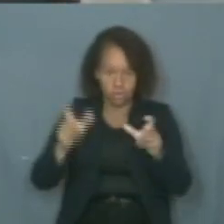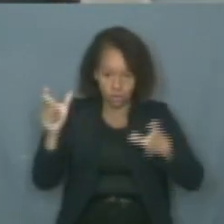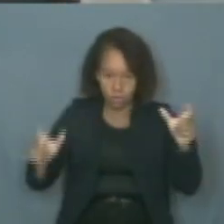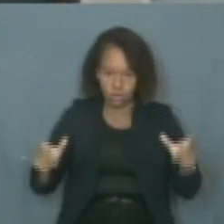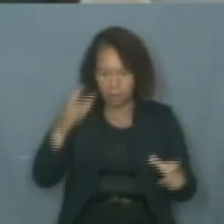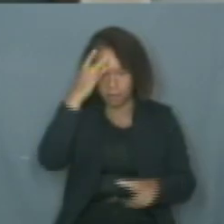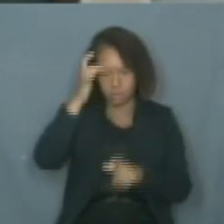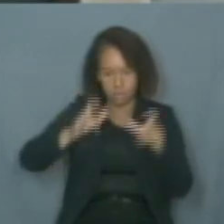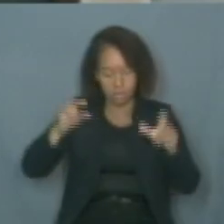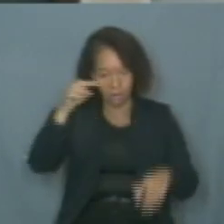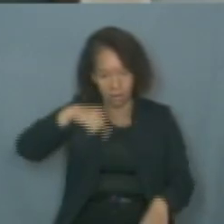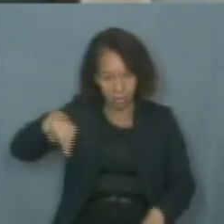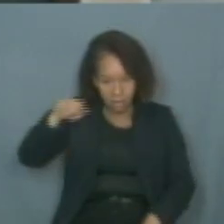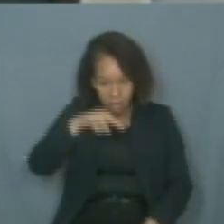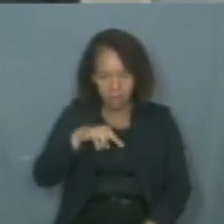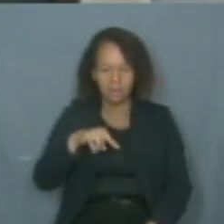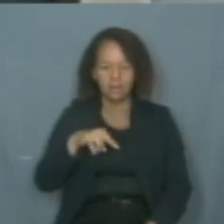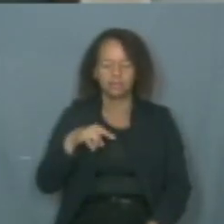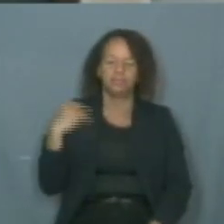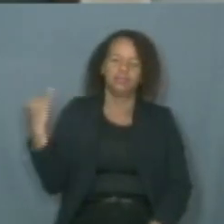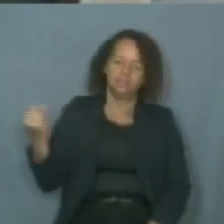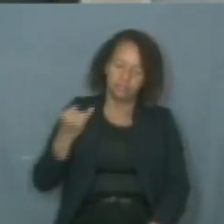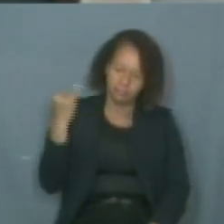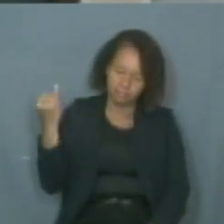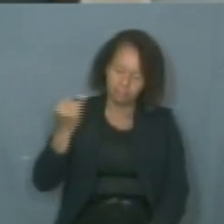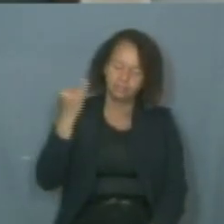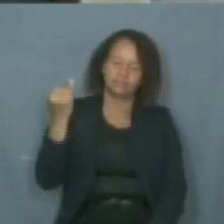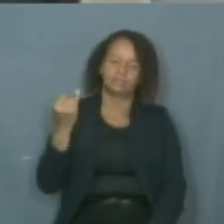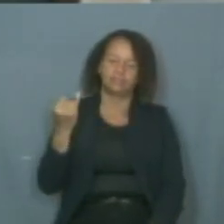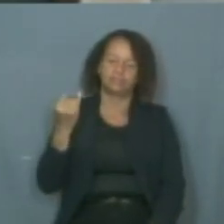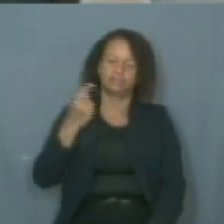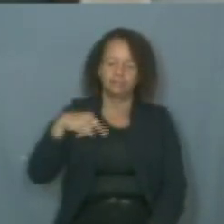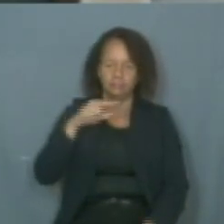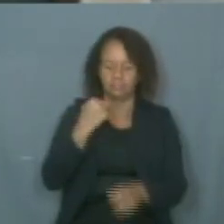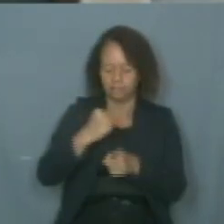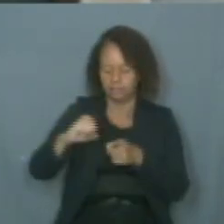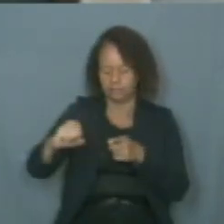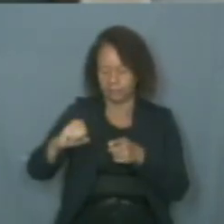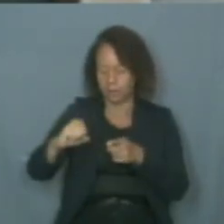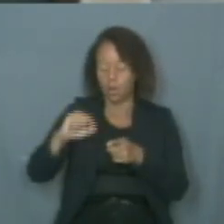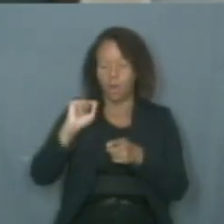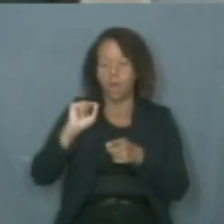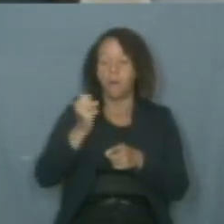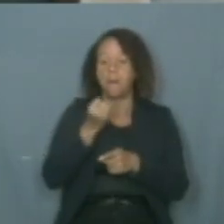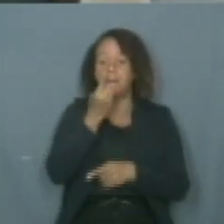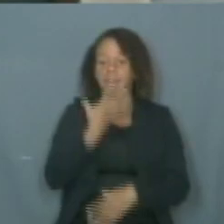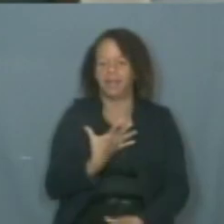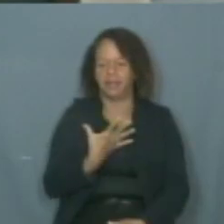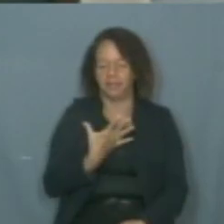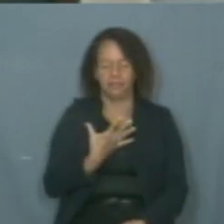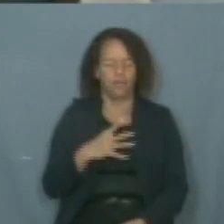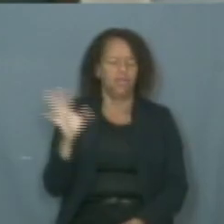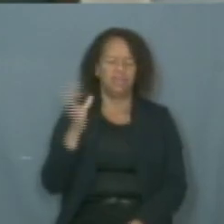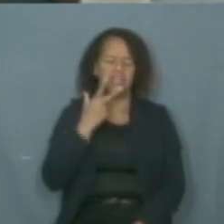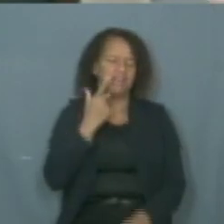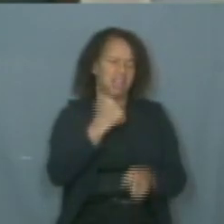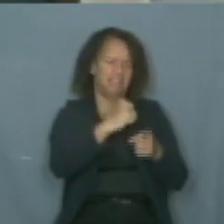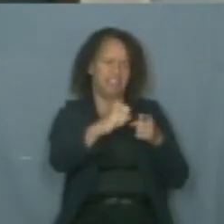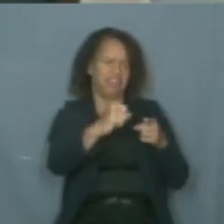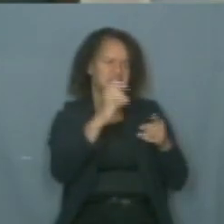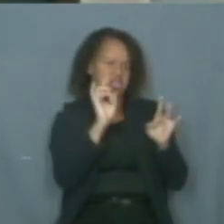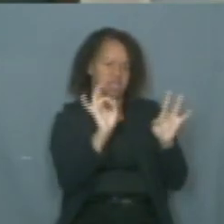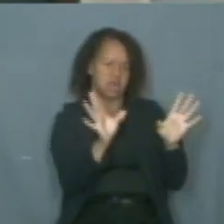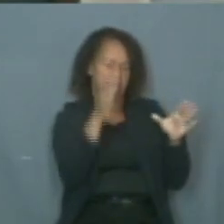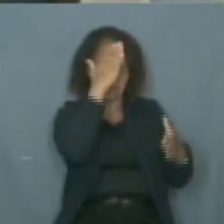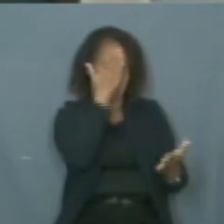estão aqui, são muito importantes porque a gente está defendendo o bem. Eu não estou falando aqui que eu estou defendendo somente